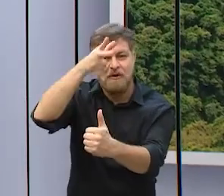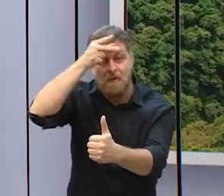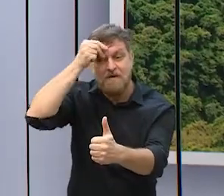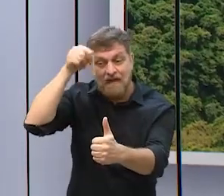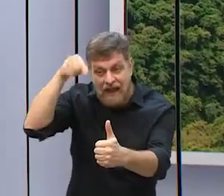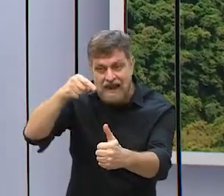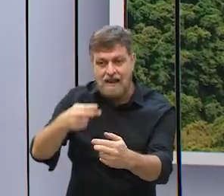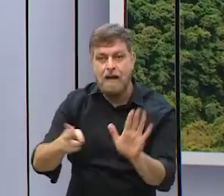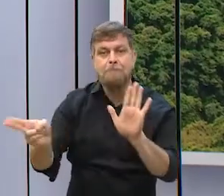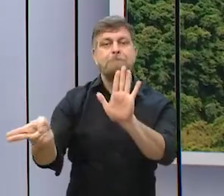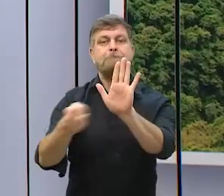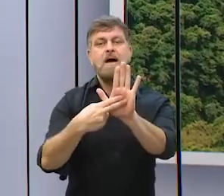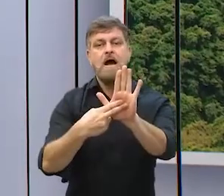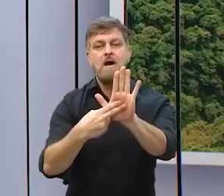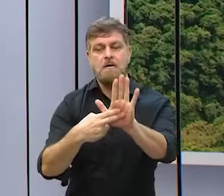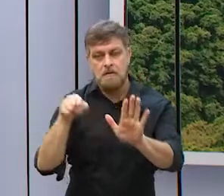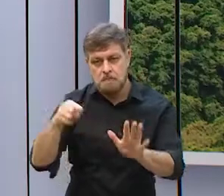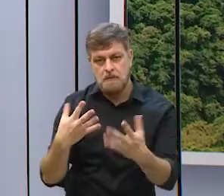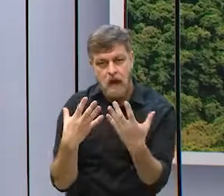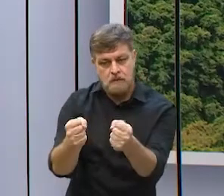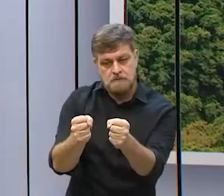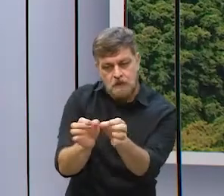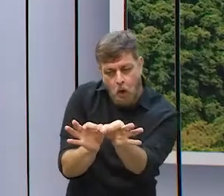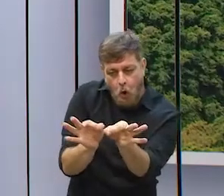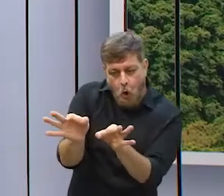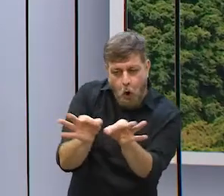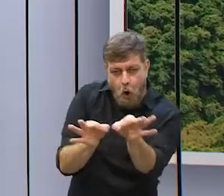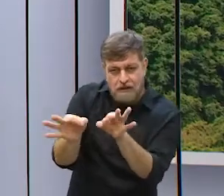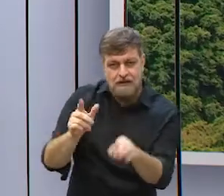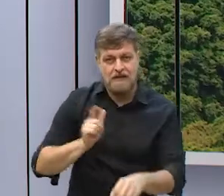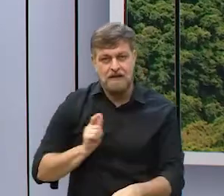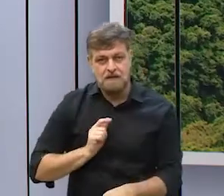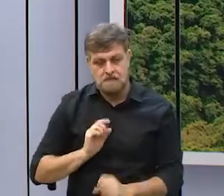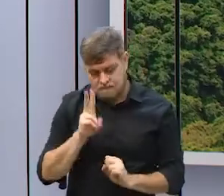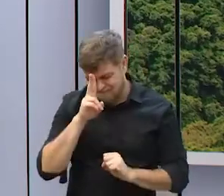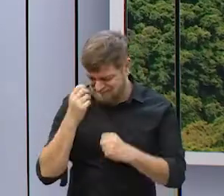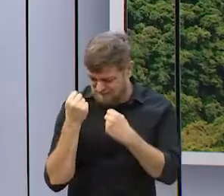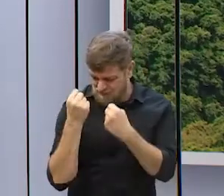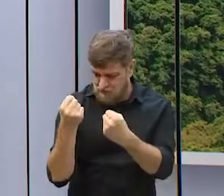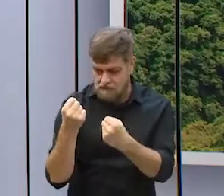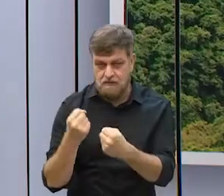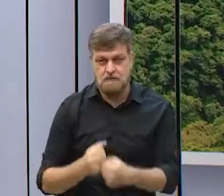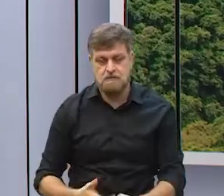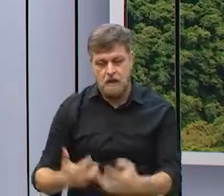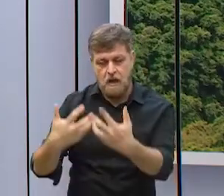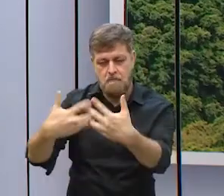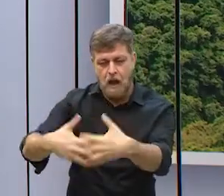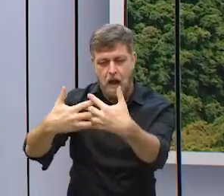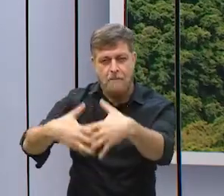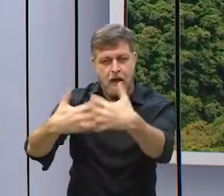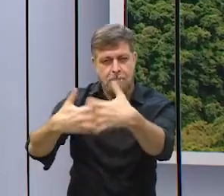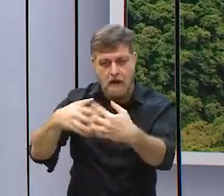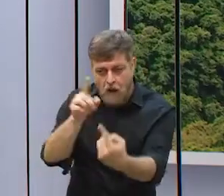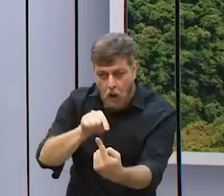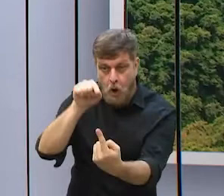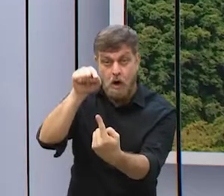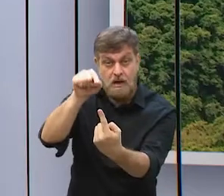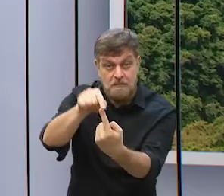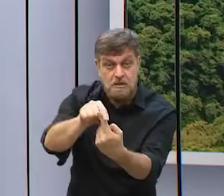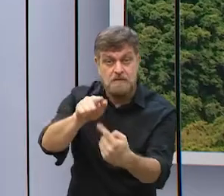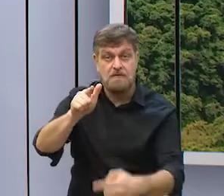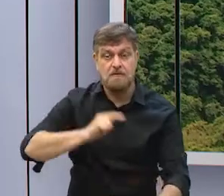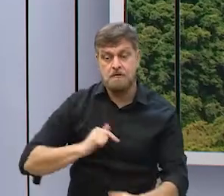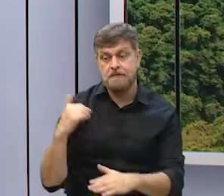assuma um papel de coordenar estas forças vivas, né, em busca